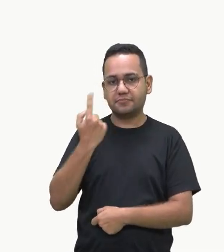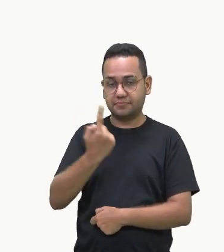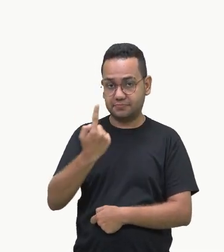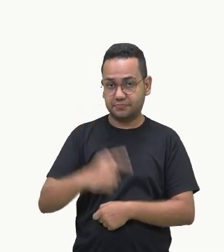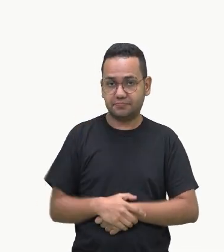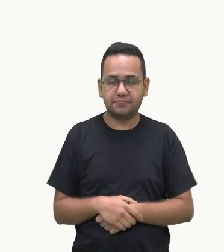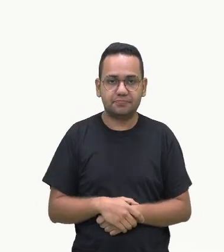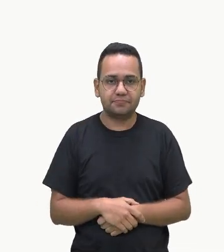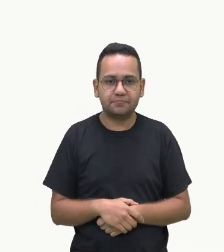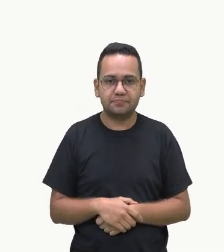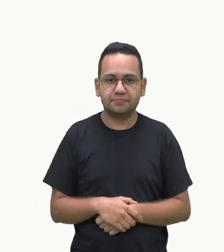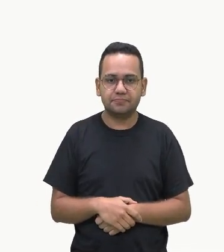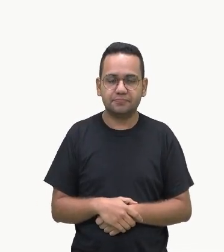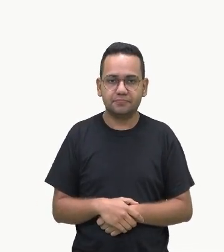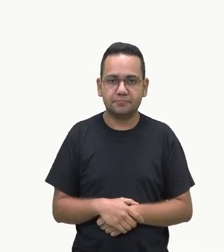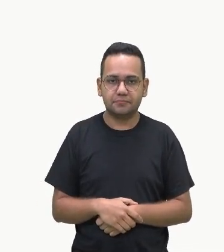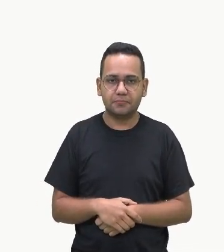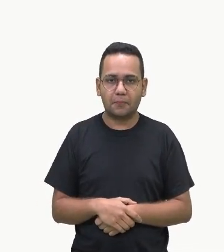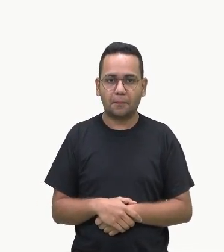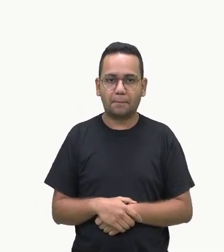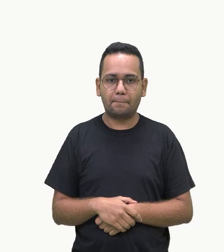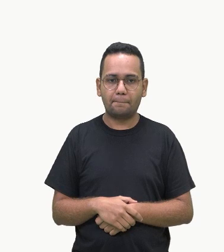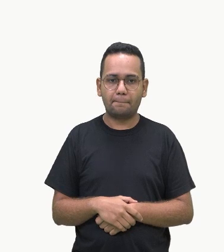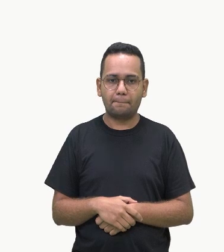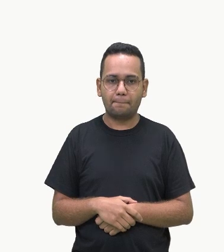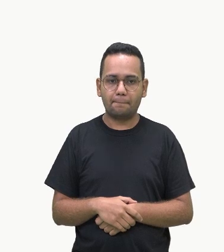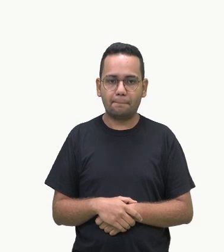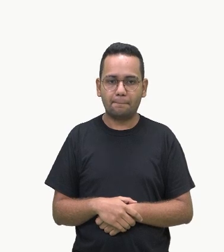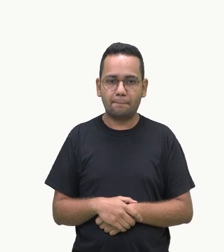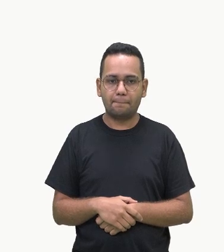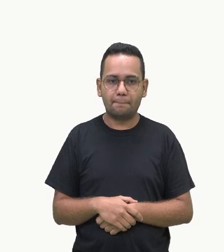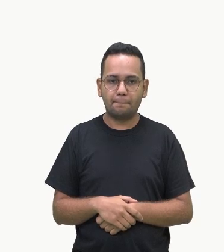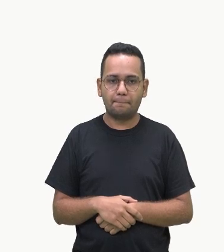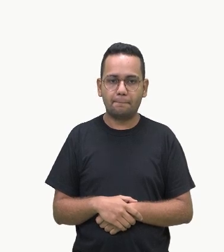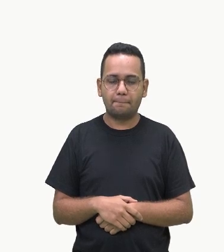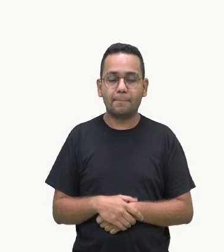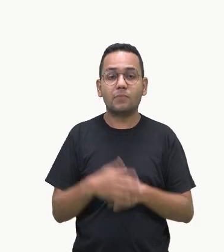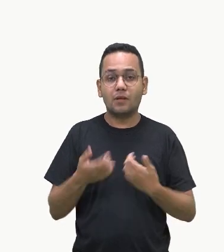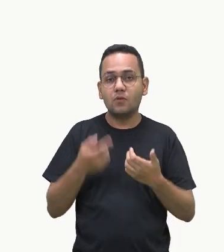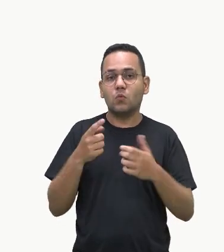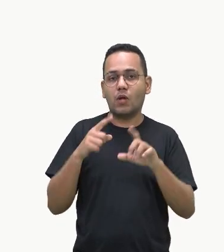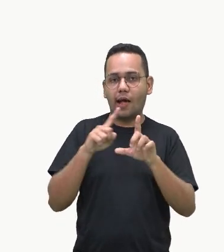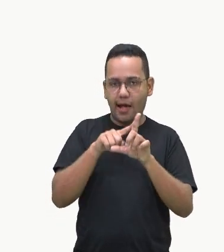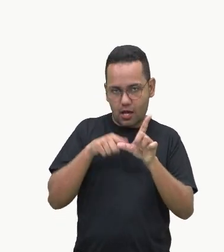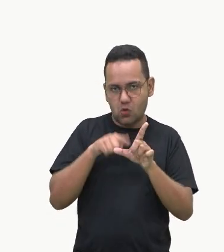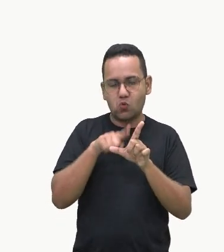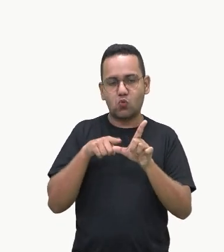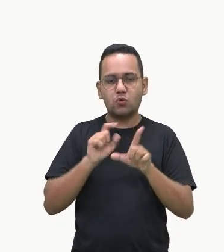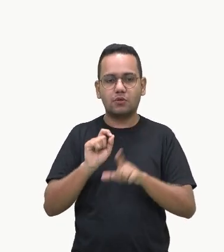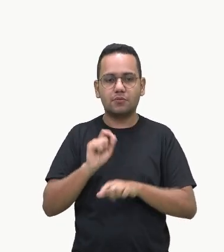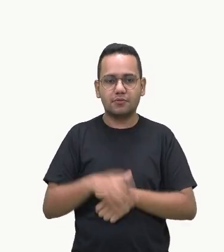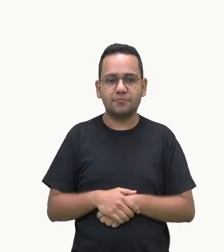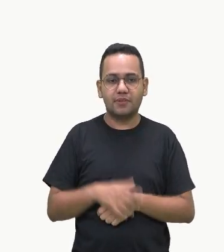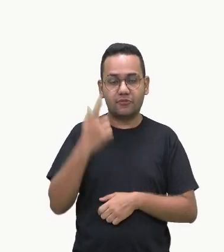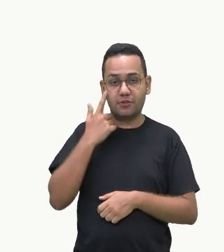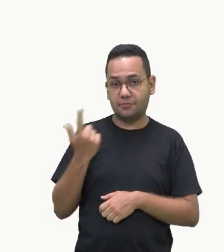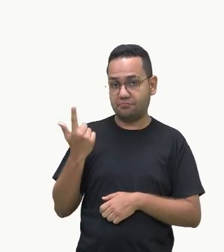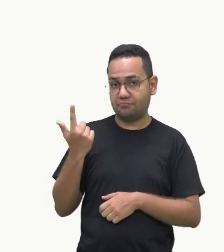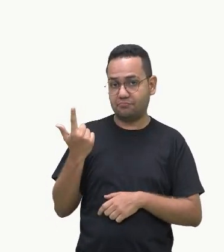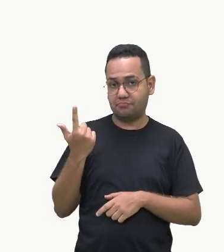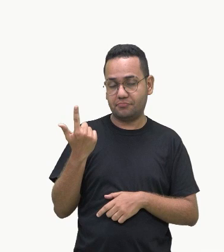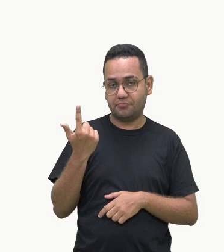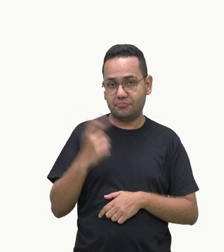em azul é vértice. E os ângulos, que também são elementos, são esses que vêm aqui dentro, os